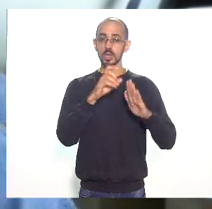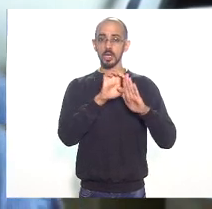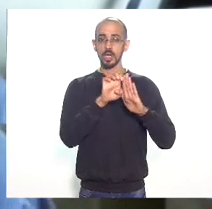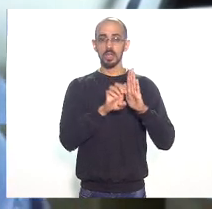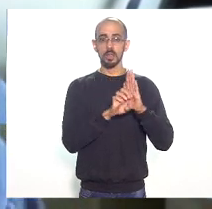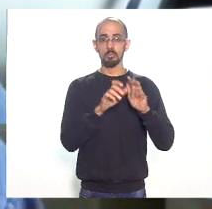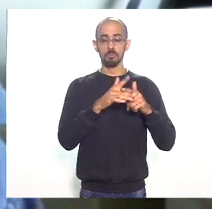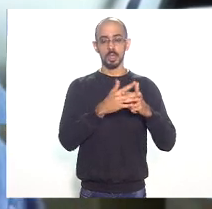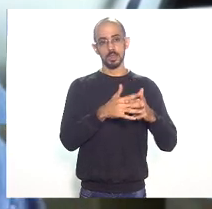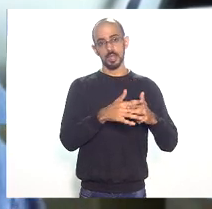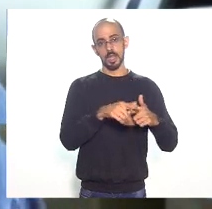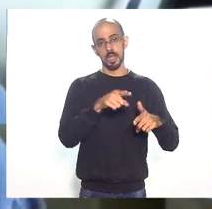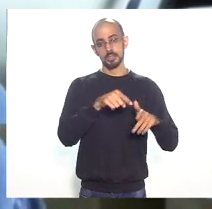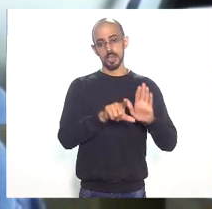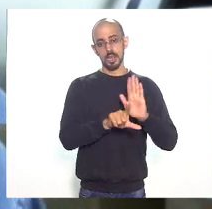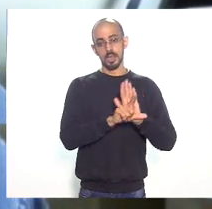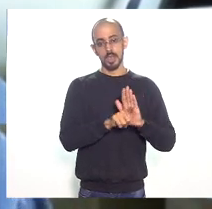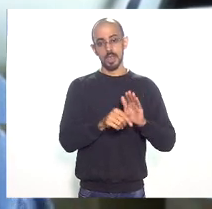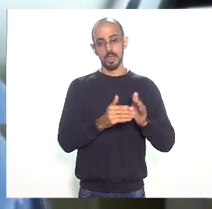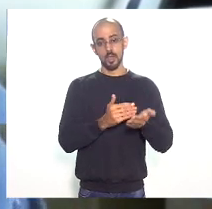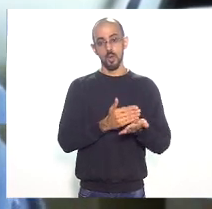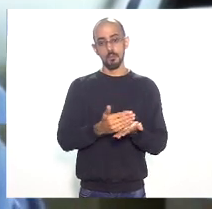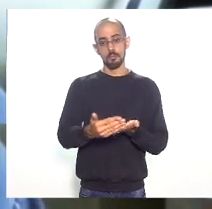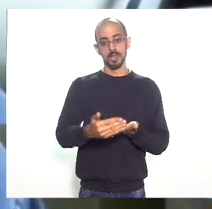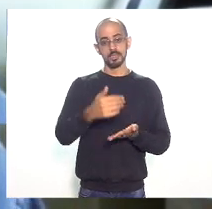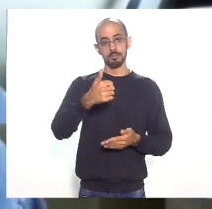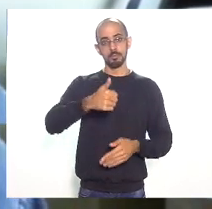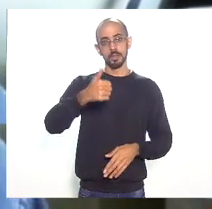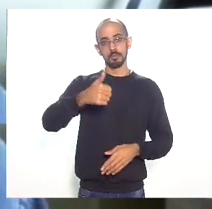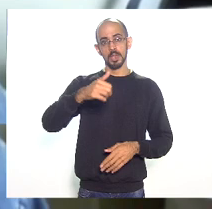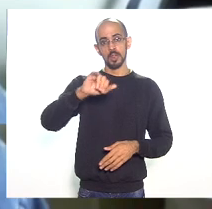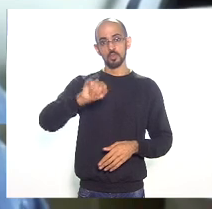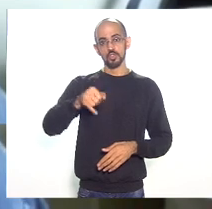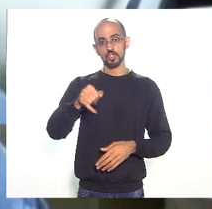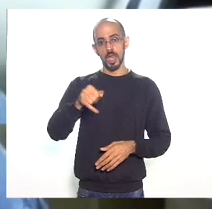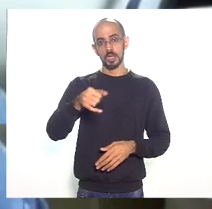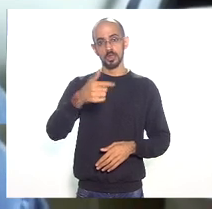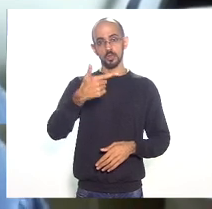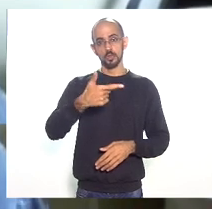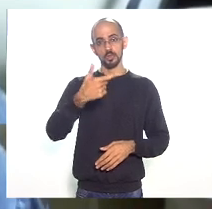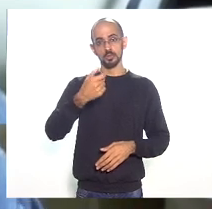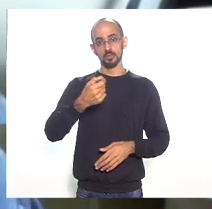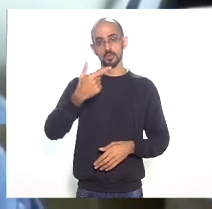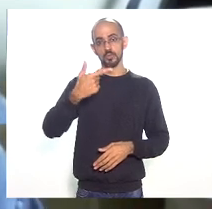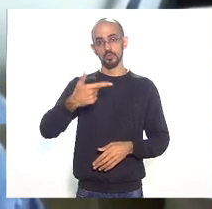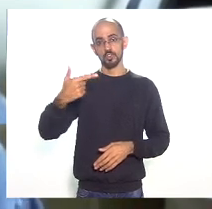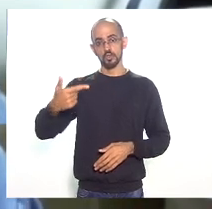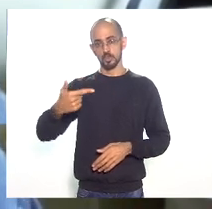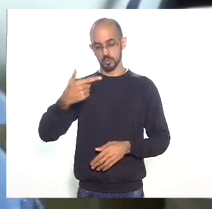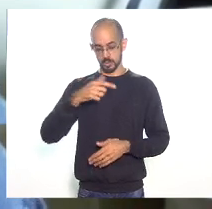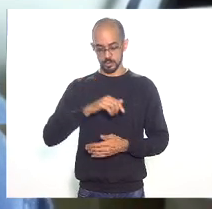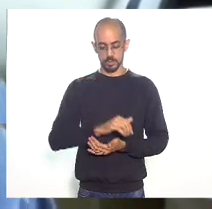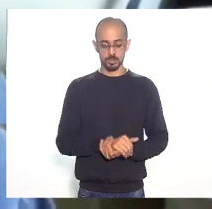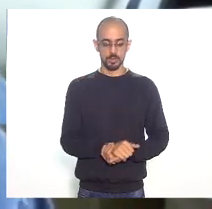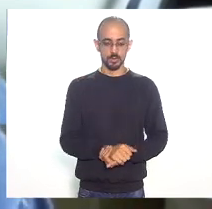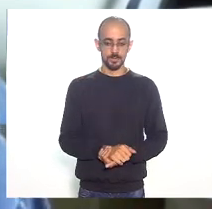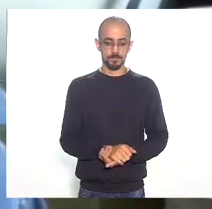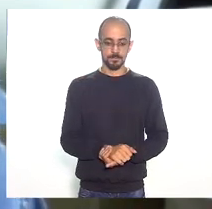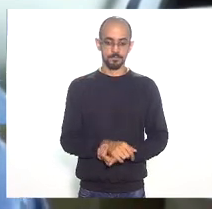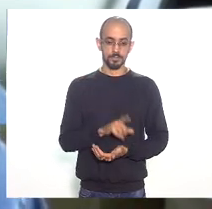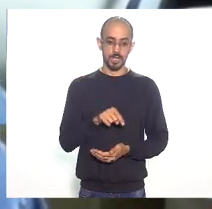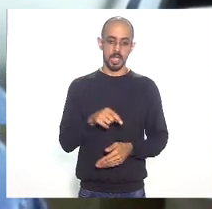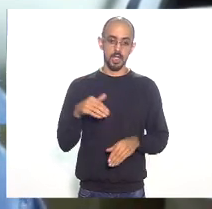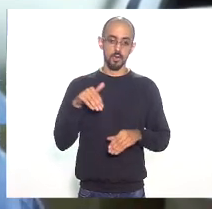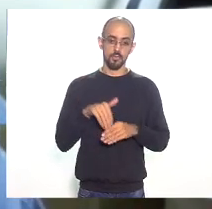Esta lei entra em vigor em 1º de janeiro de 2022. É o